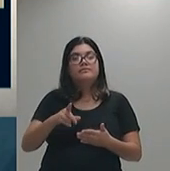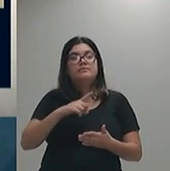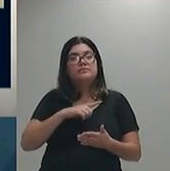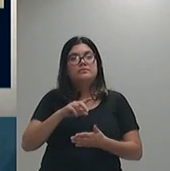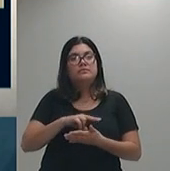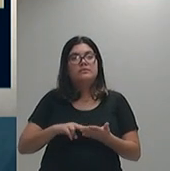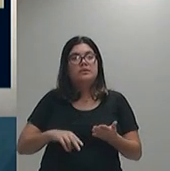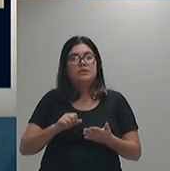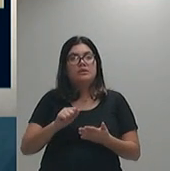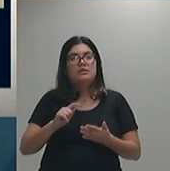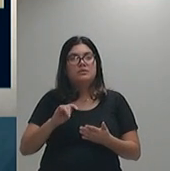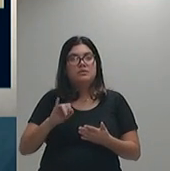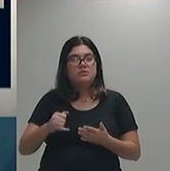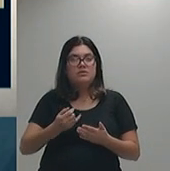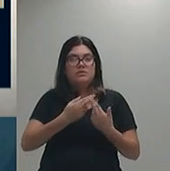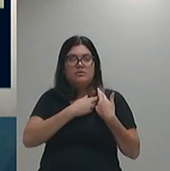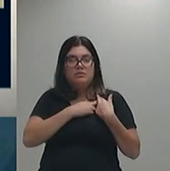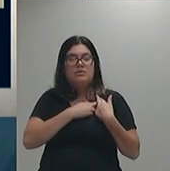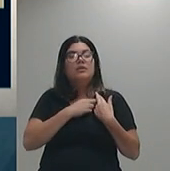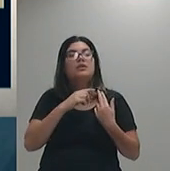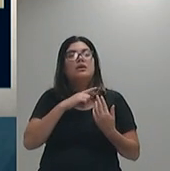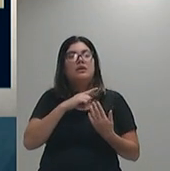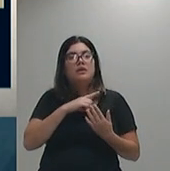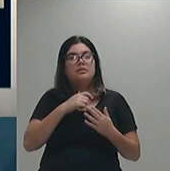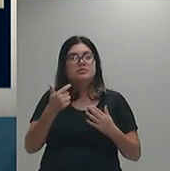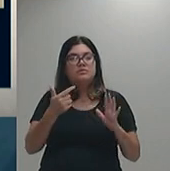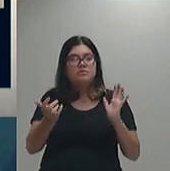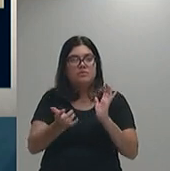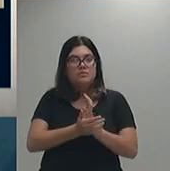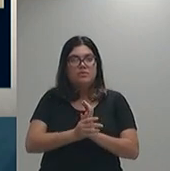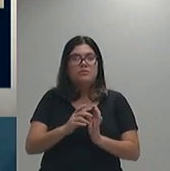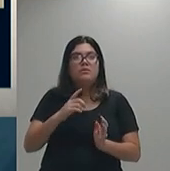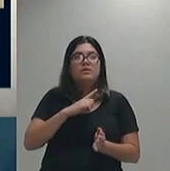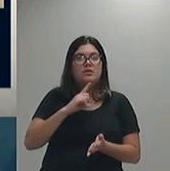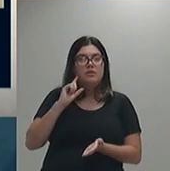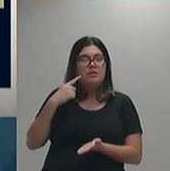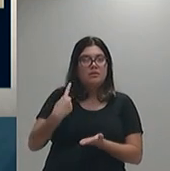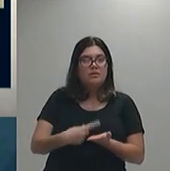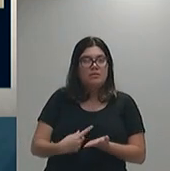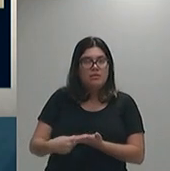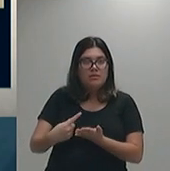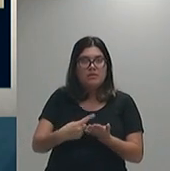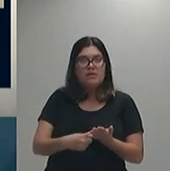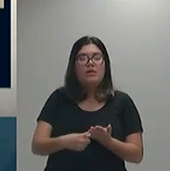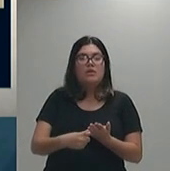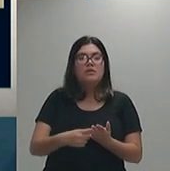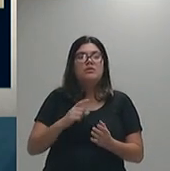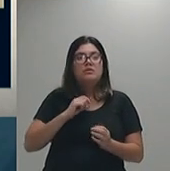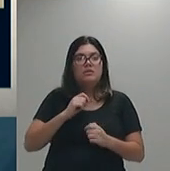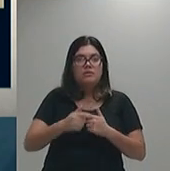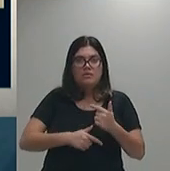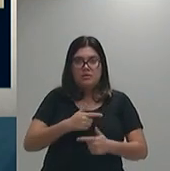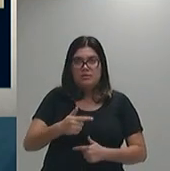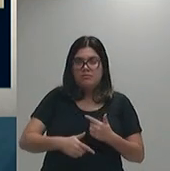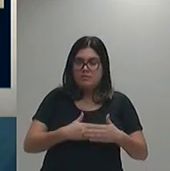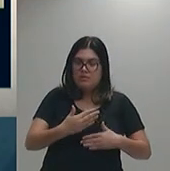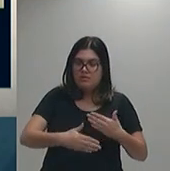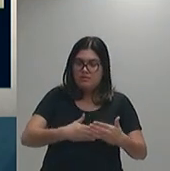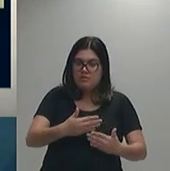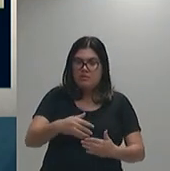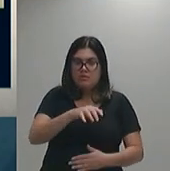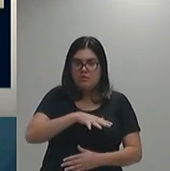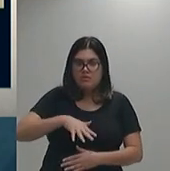STJ a jurisprudência da 2ª seção tomando como premissa a compreensão de que a atividade desenvolvida no âmbito da arbitragem